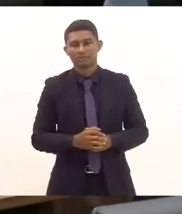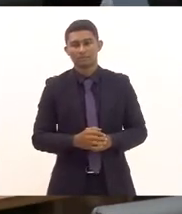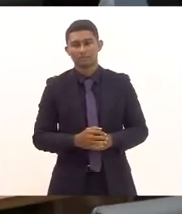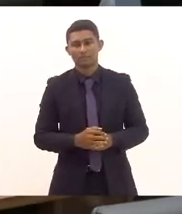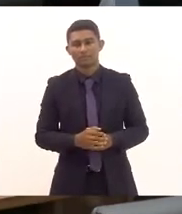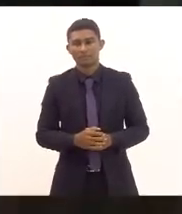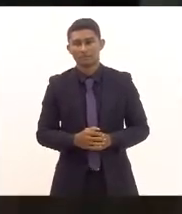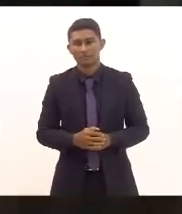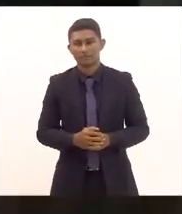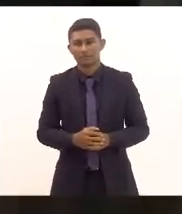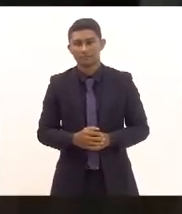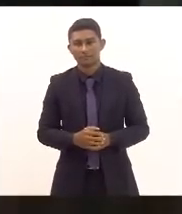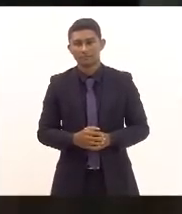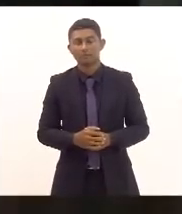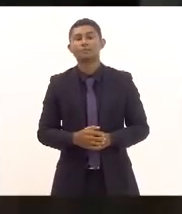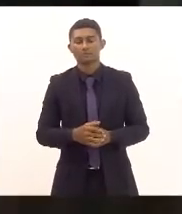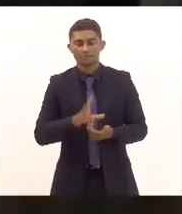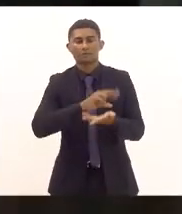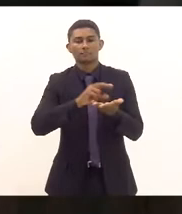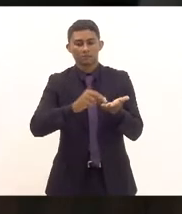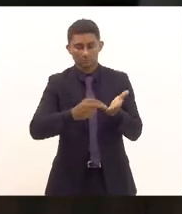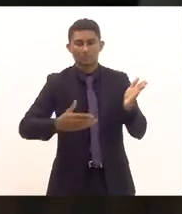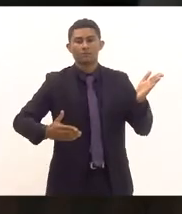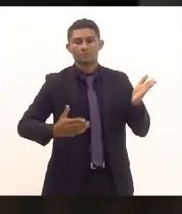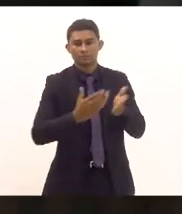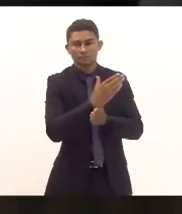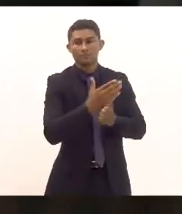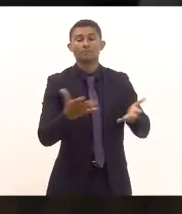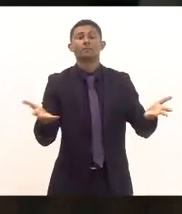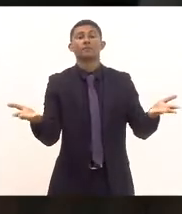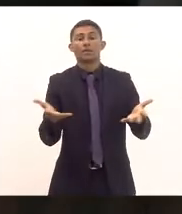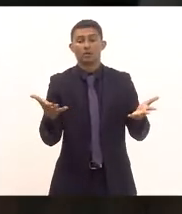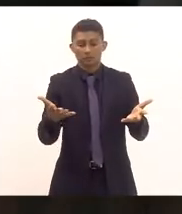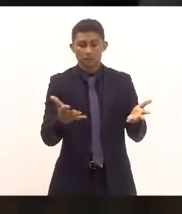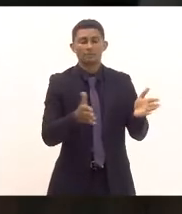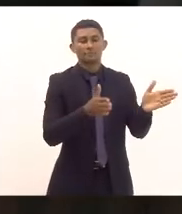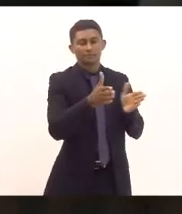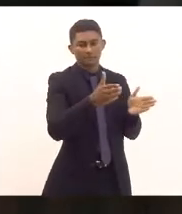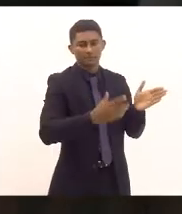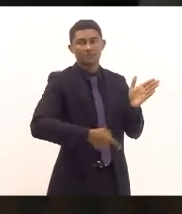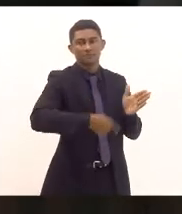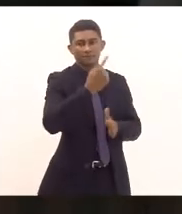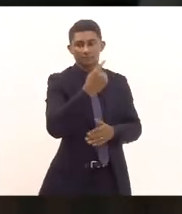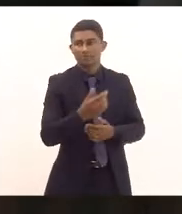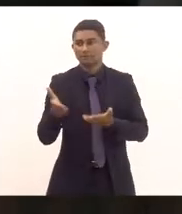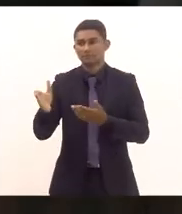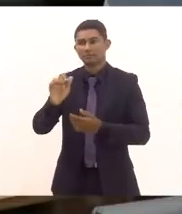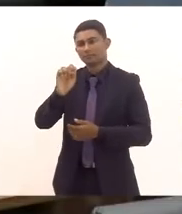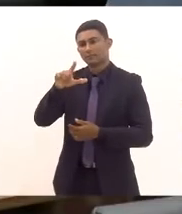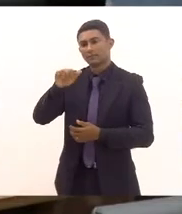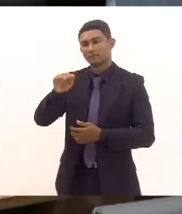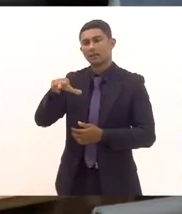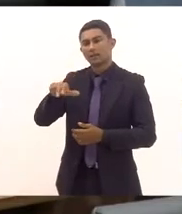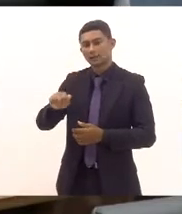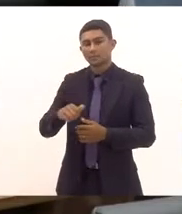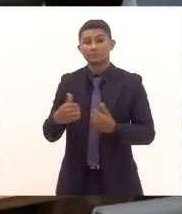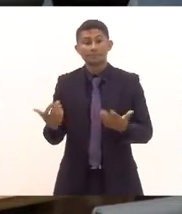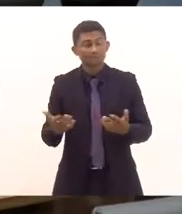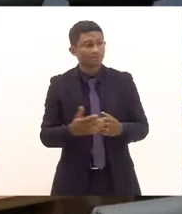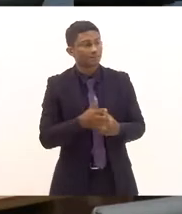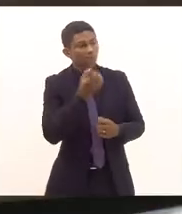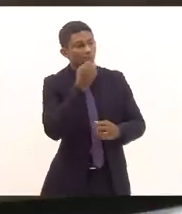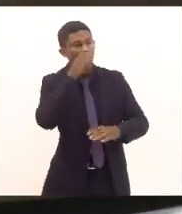a questão de poda alta passa-se a ordem da primeira sessão extraordinária questão de ordem deputada Ana boa tarde